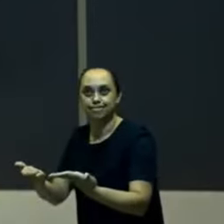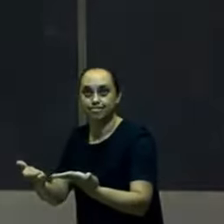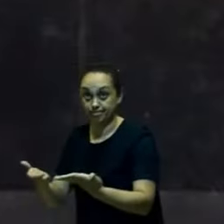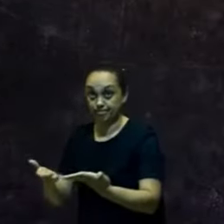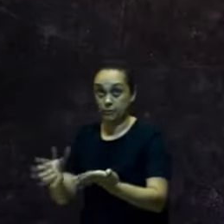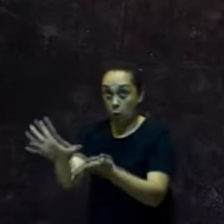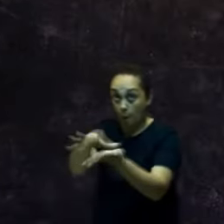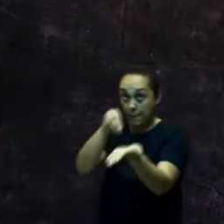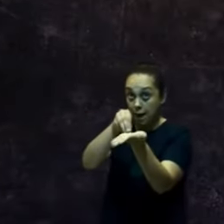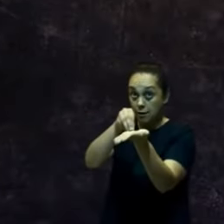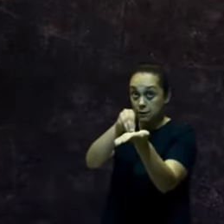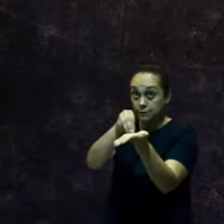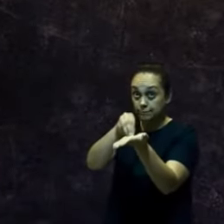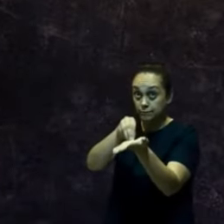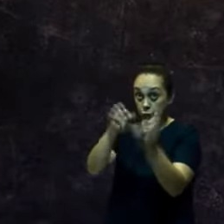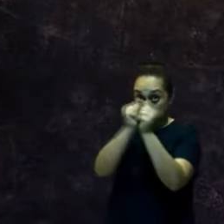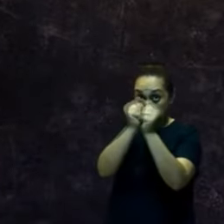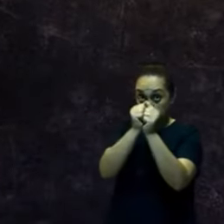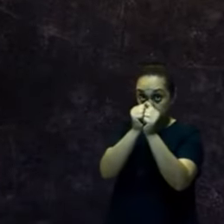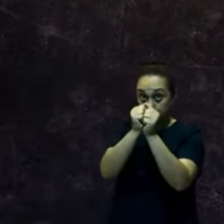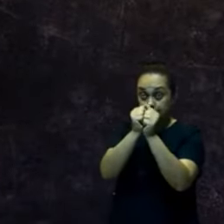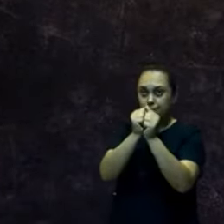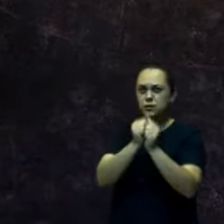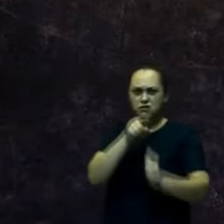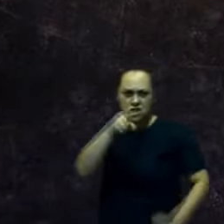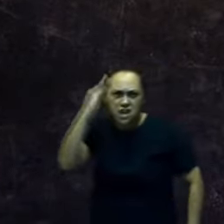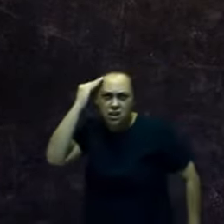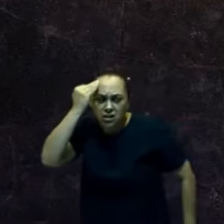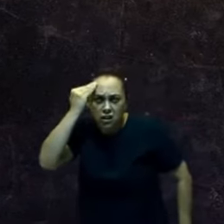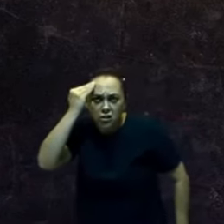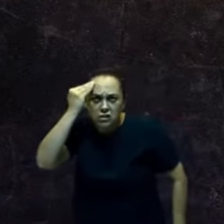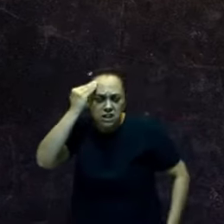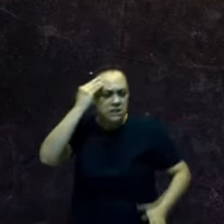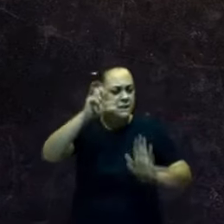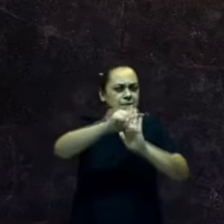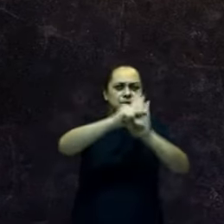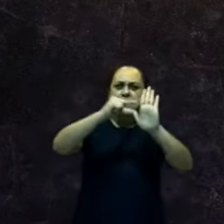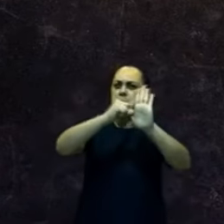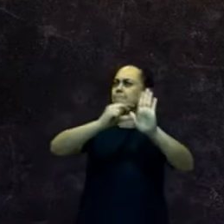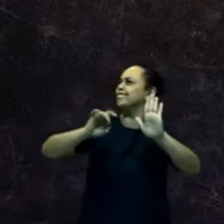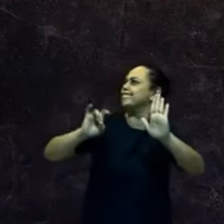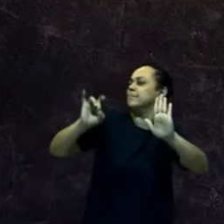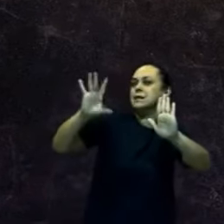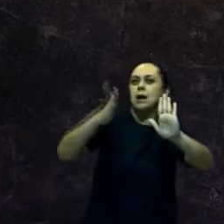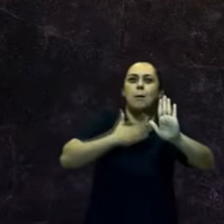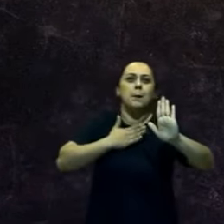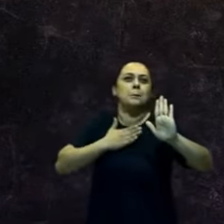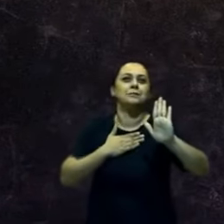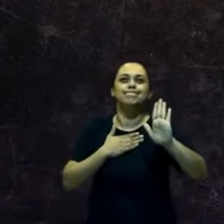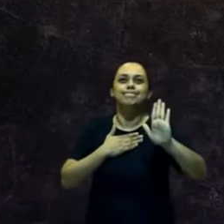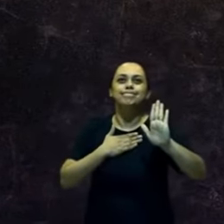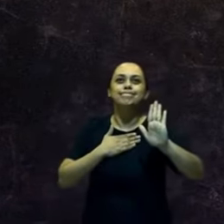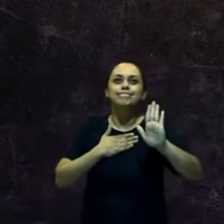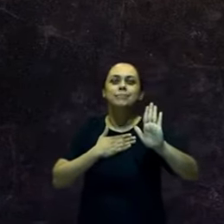texto? Porque talvez você não entendeu. Esse é um dos versículos que me encanta na Bíblia. Um